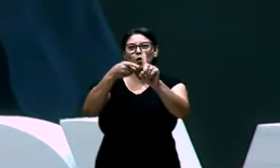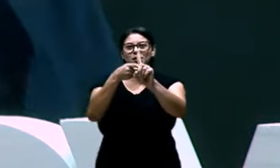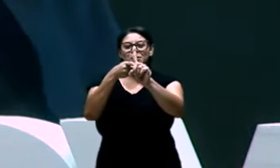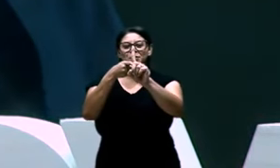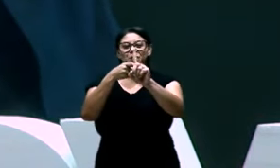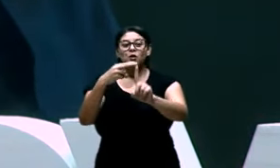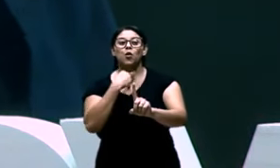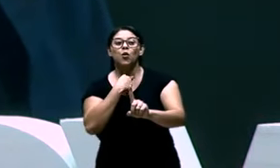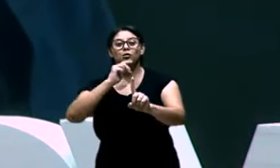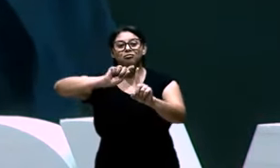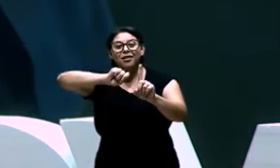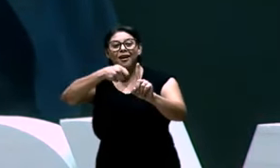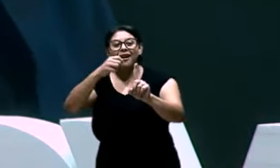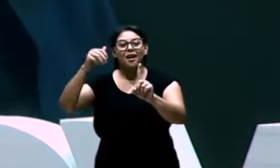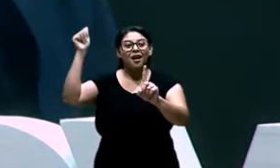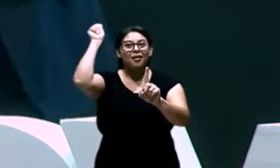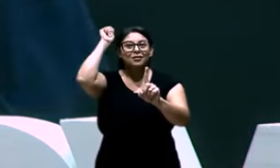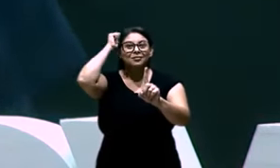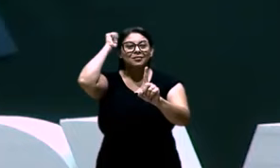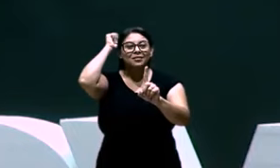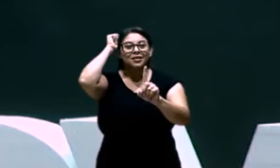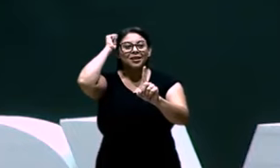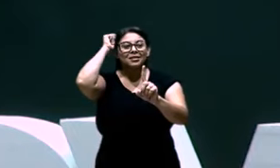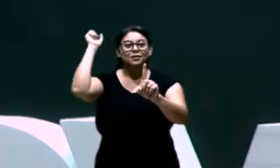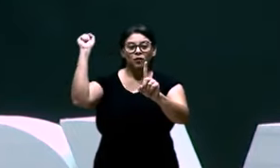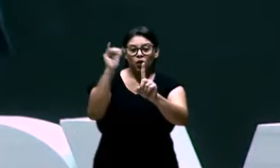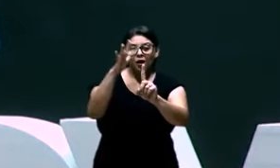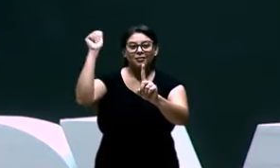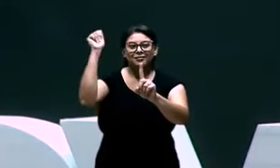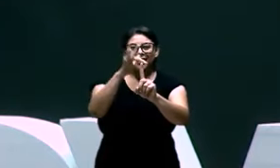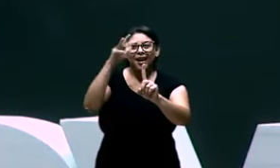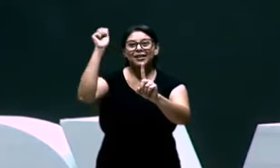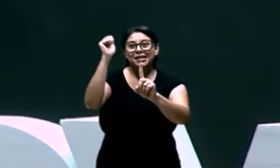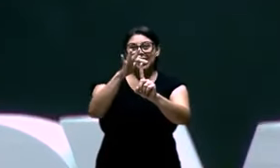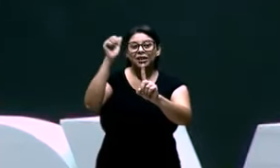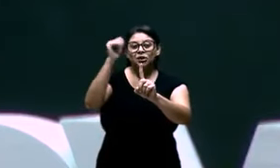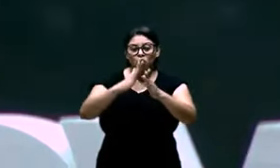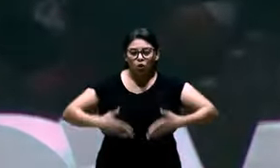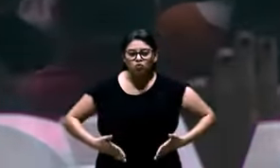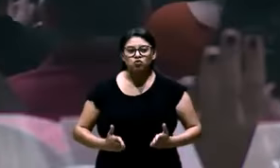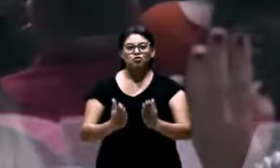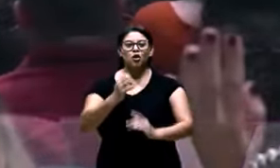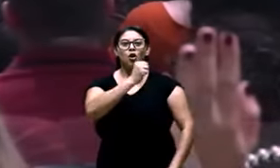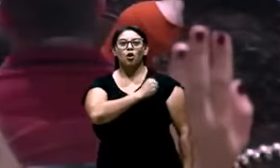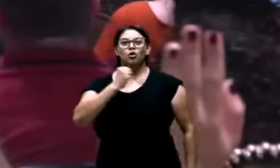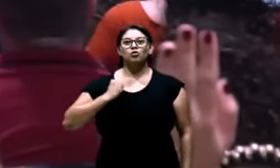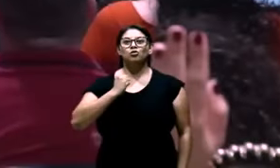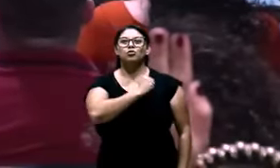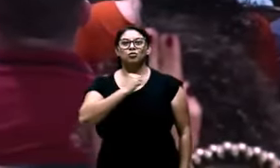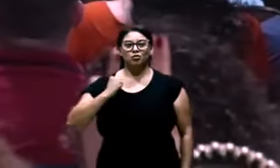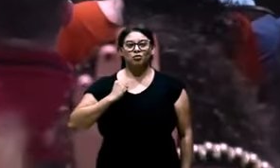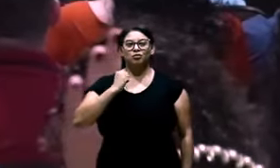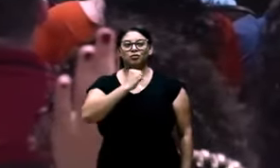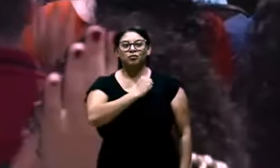deserto, do ventre estéril de Isabel, esposa de Zacarias, nasceu João Batista. Mas quando ele precisava salvar a humanidade, não foi